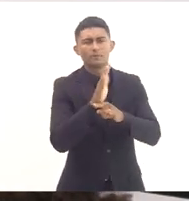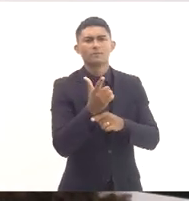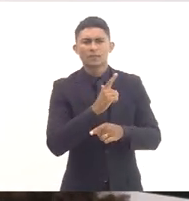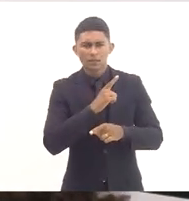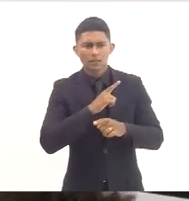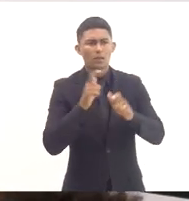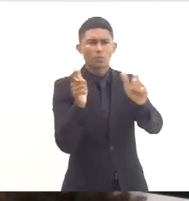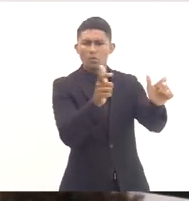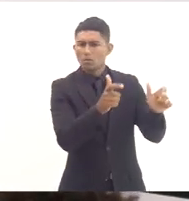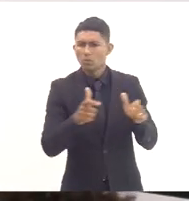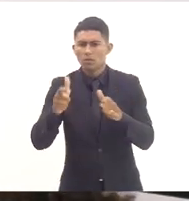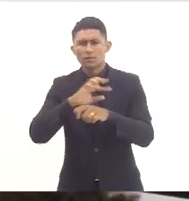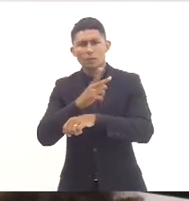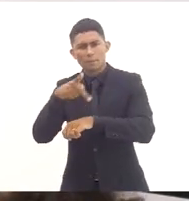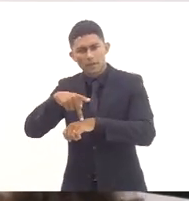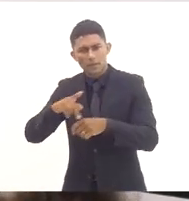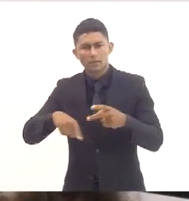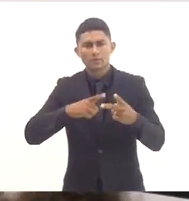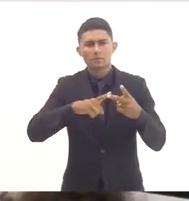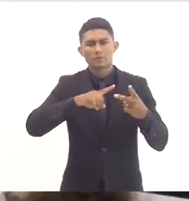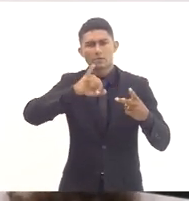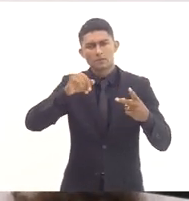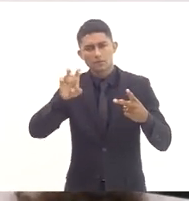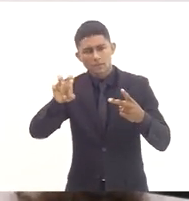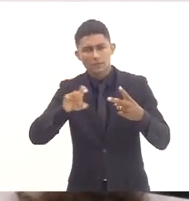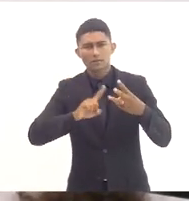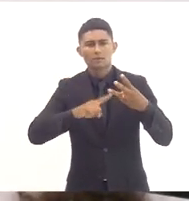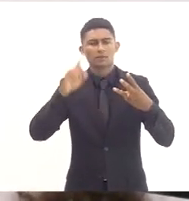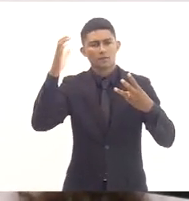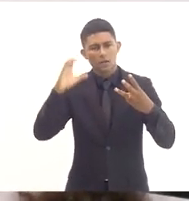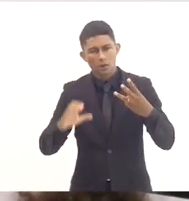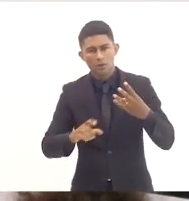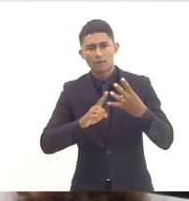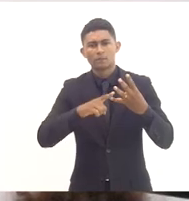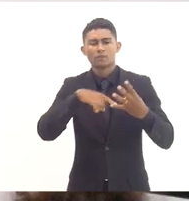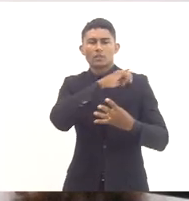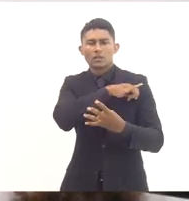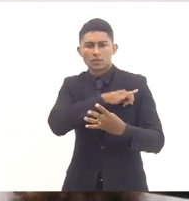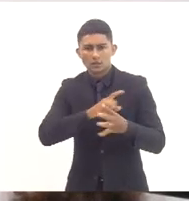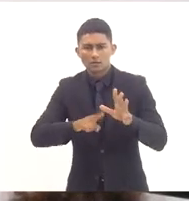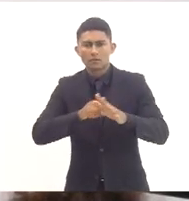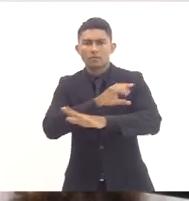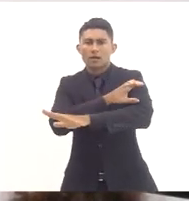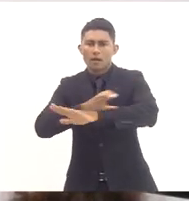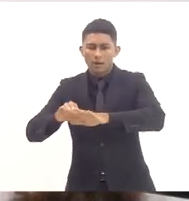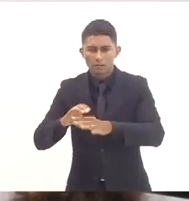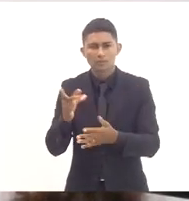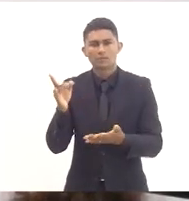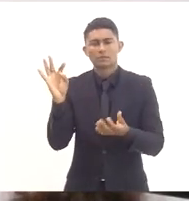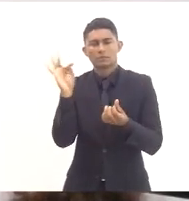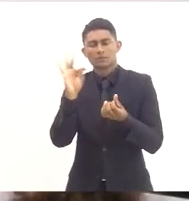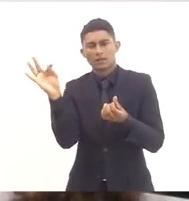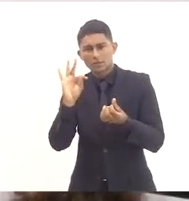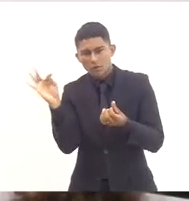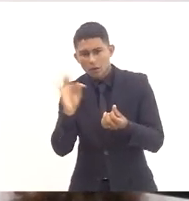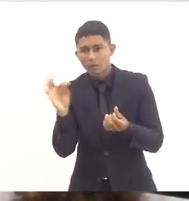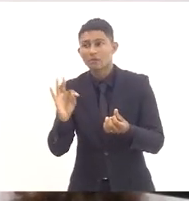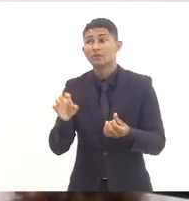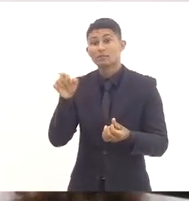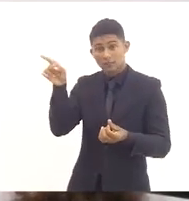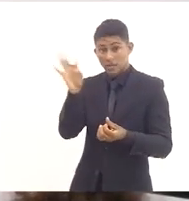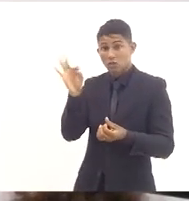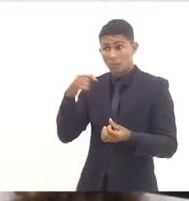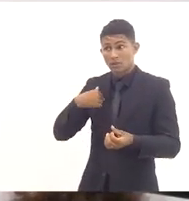Itaguaí São Pedro da Aldeia já peria entre o Enem Niterói entre o Rio de Janeiro campus Teresópolis Teresópolis vontade de